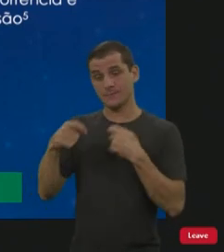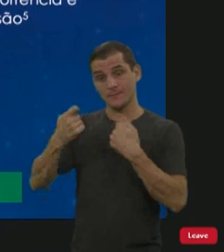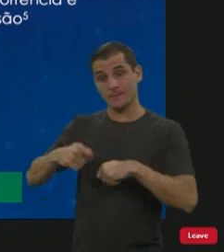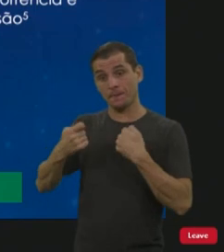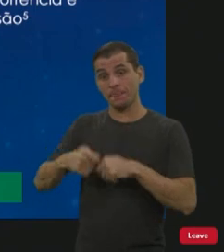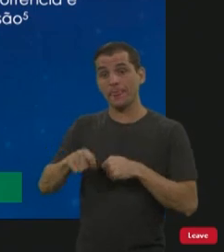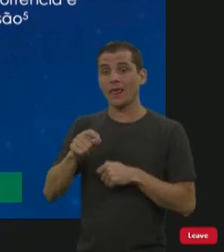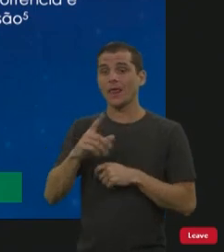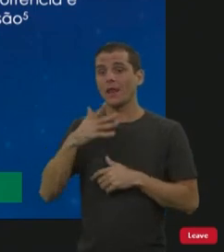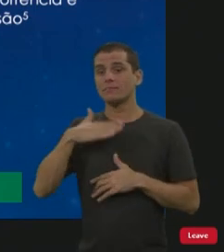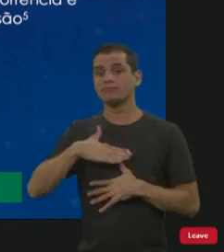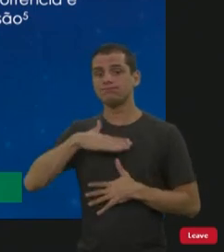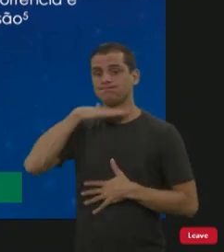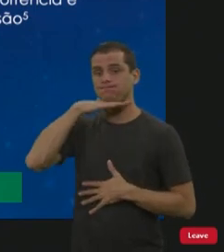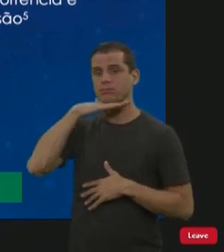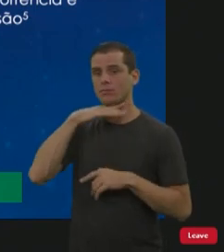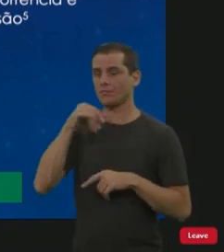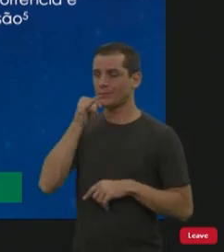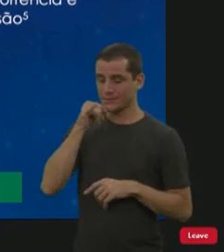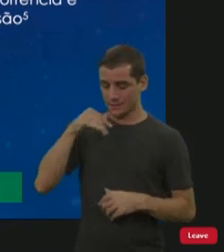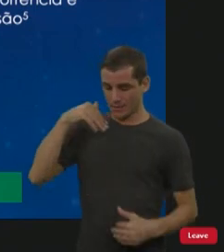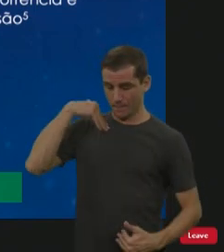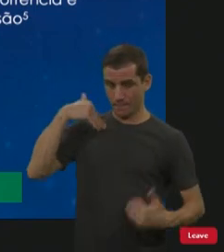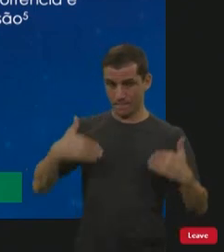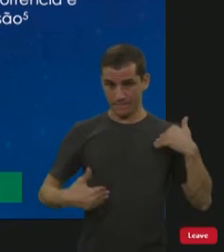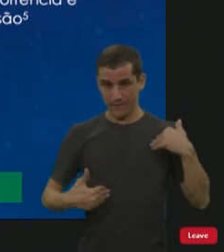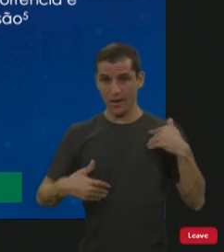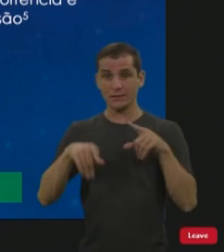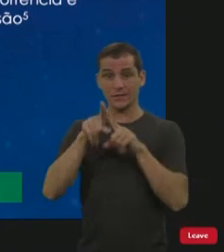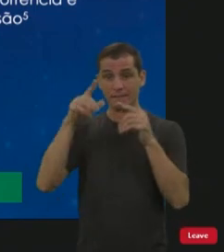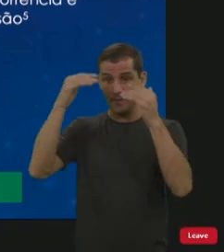estafa física, mental, né?